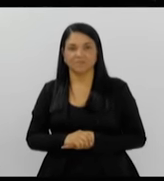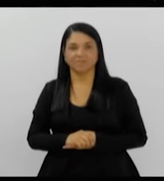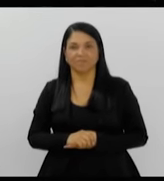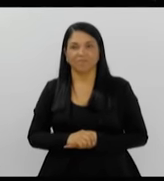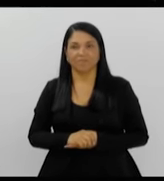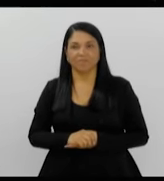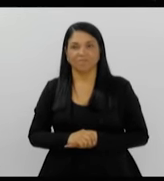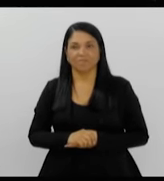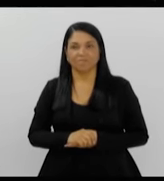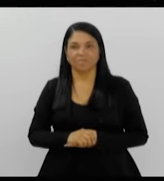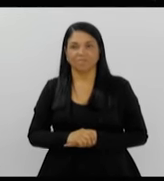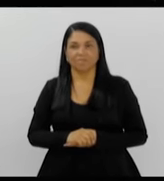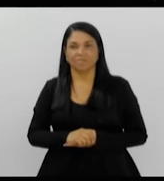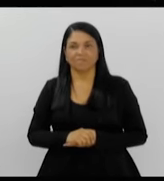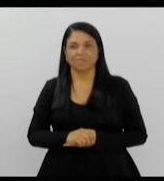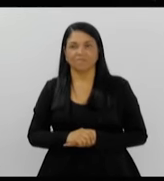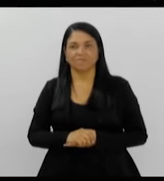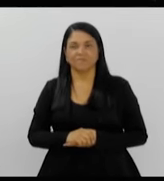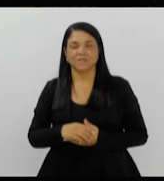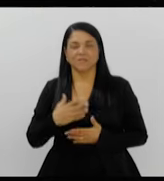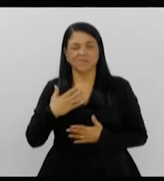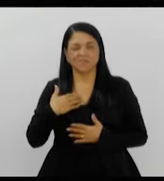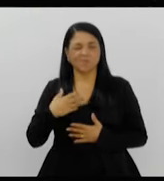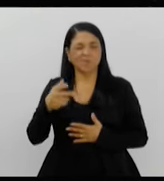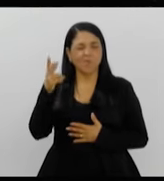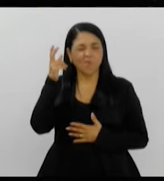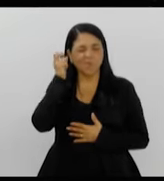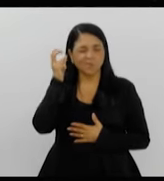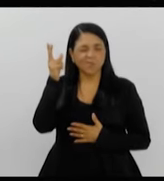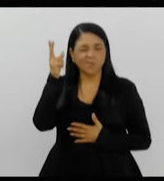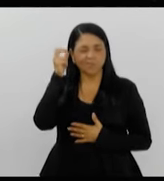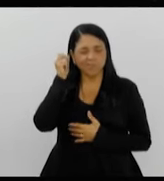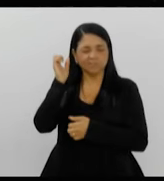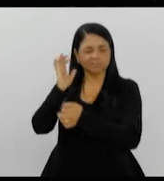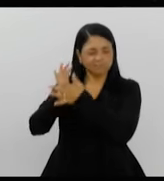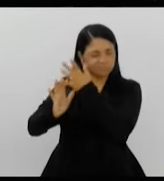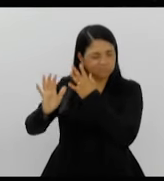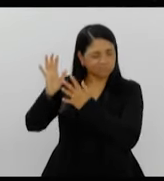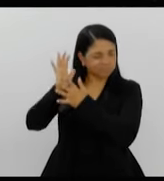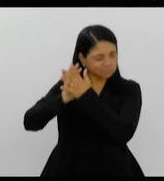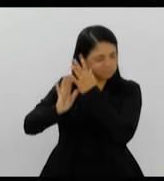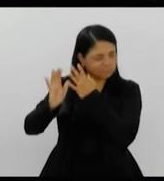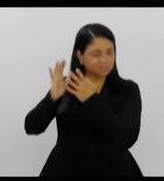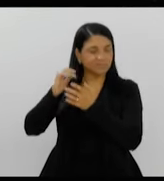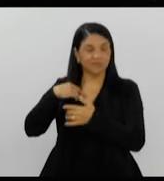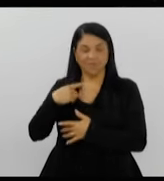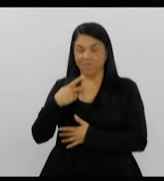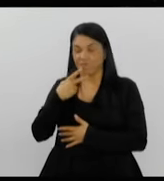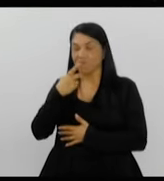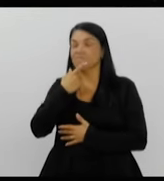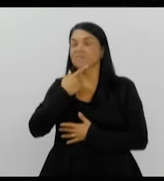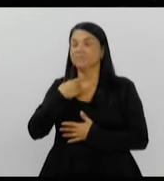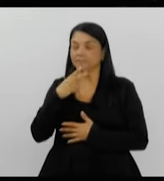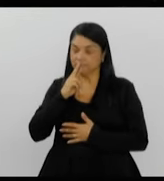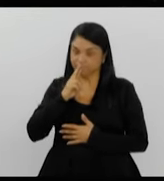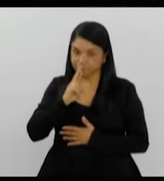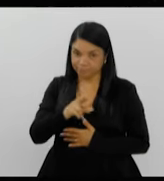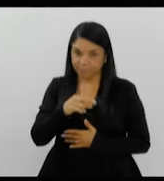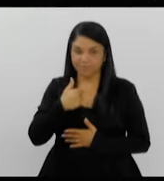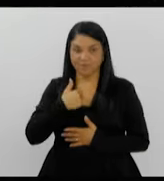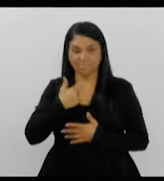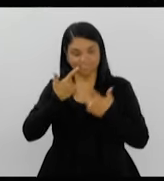o meu eu fico ouvindo ouvindo tenho vontade de replicar mas não replico porque eu